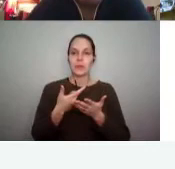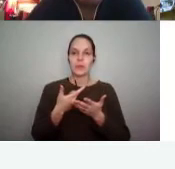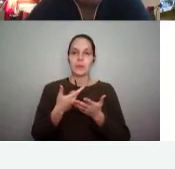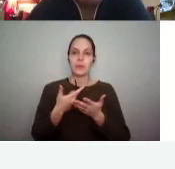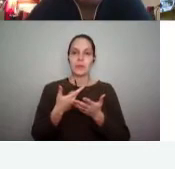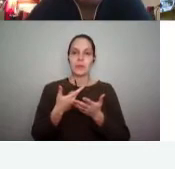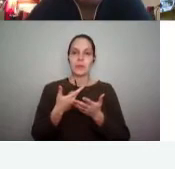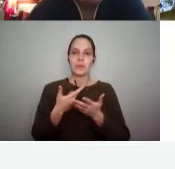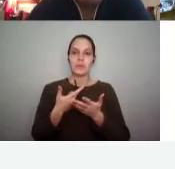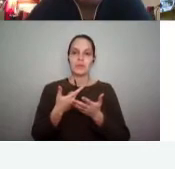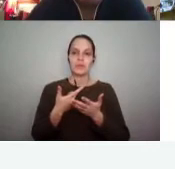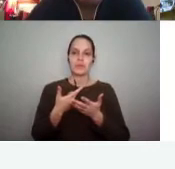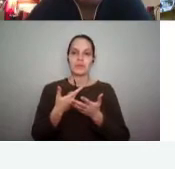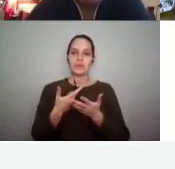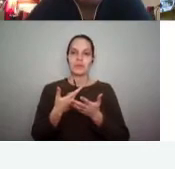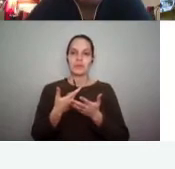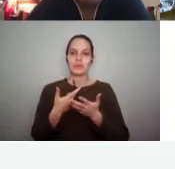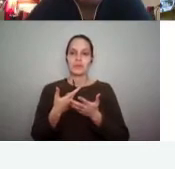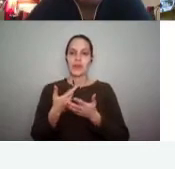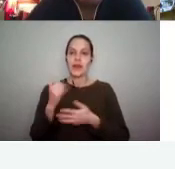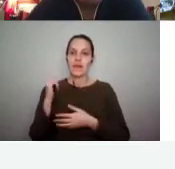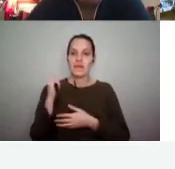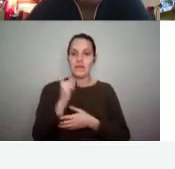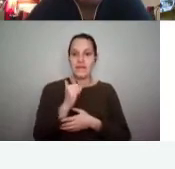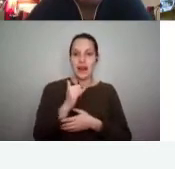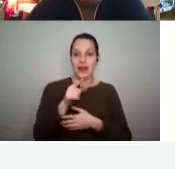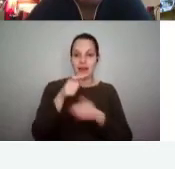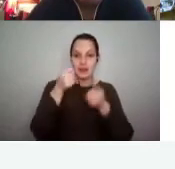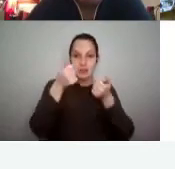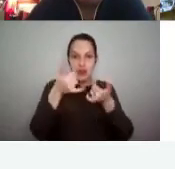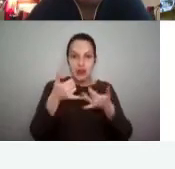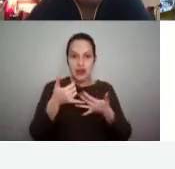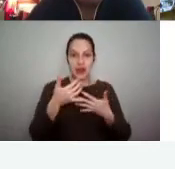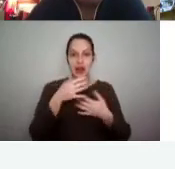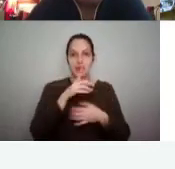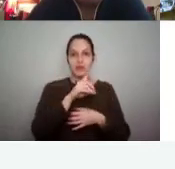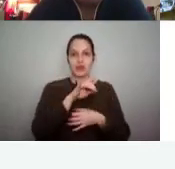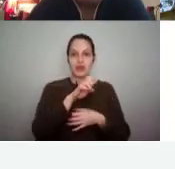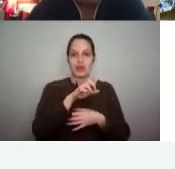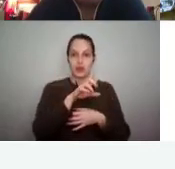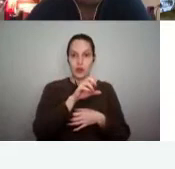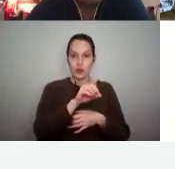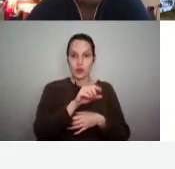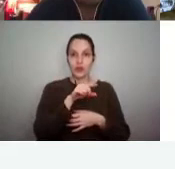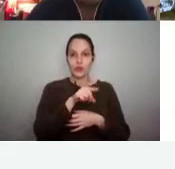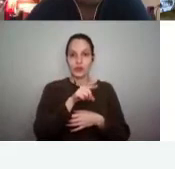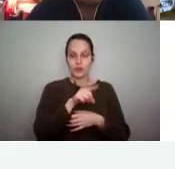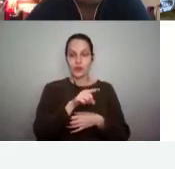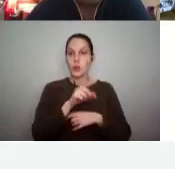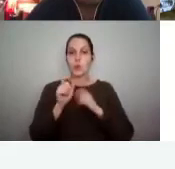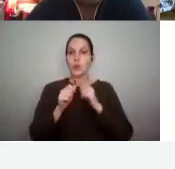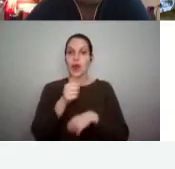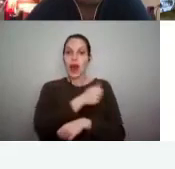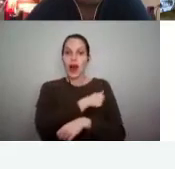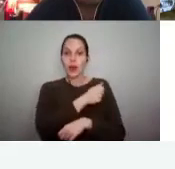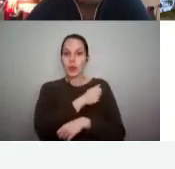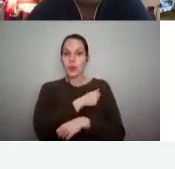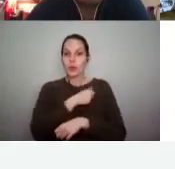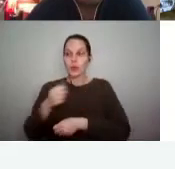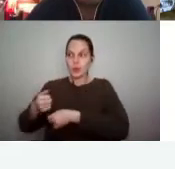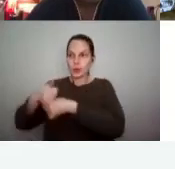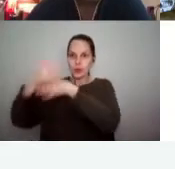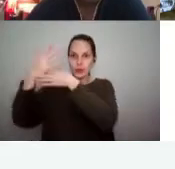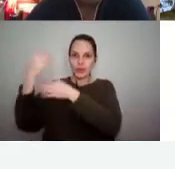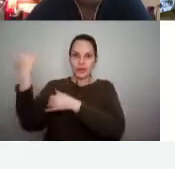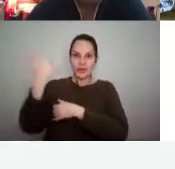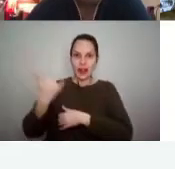traduzir para o Diogo o que diziam os alunos, né? Se a gente tivesse junto, ele podia estar ouvindo diretamente, o que é muito